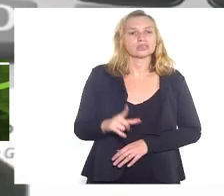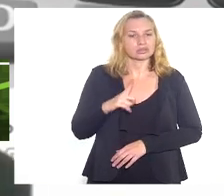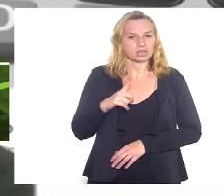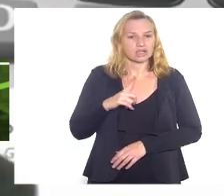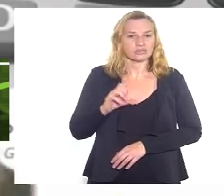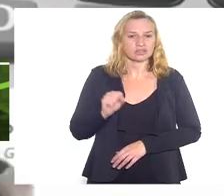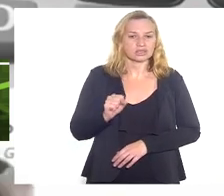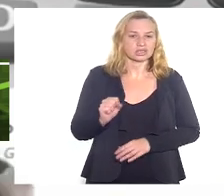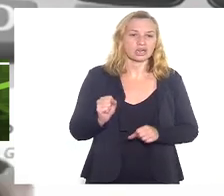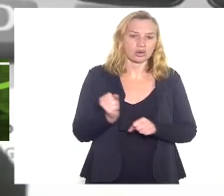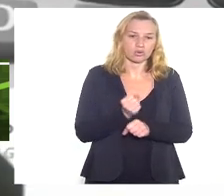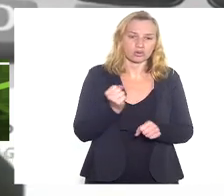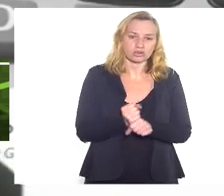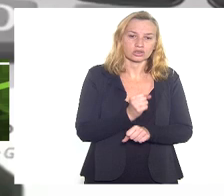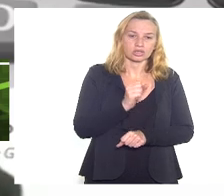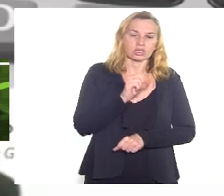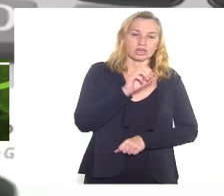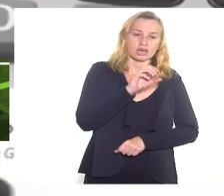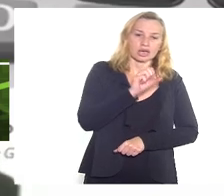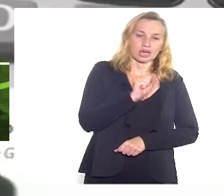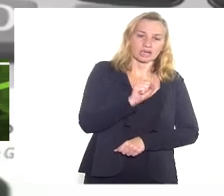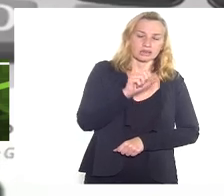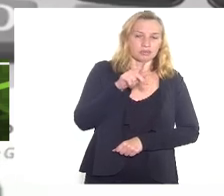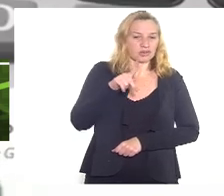a construção do FPSO